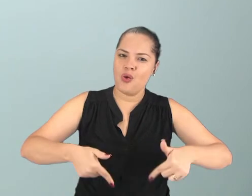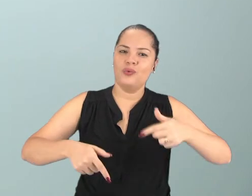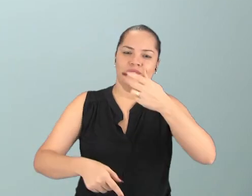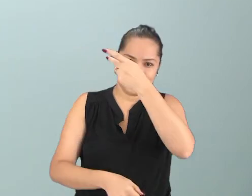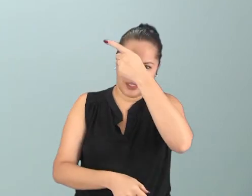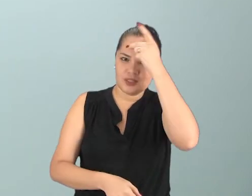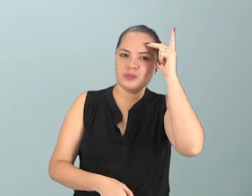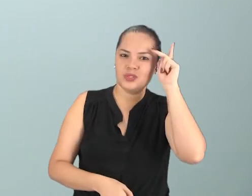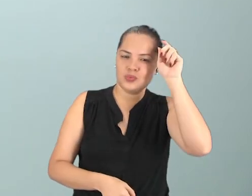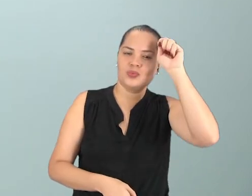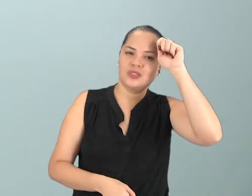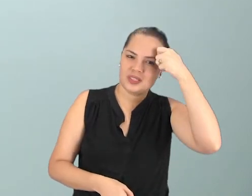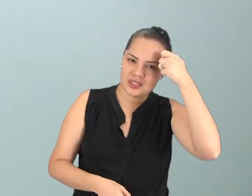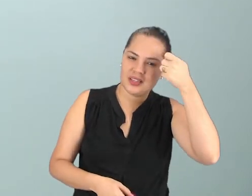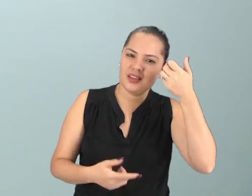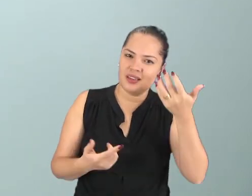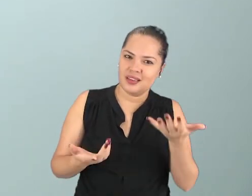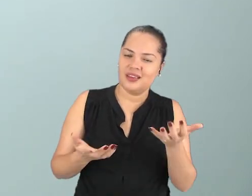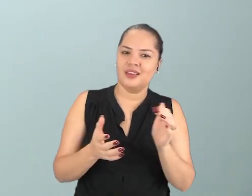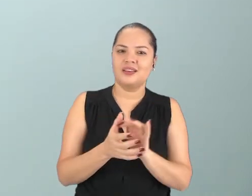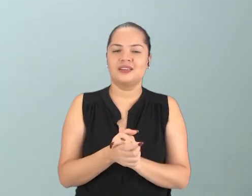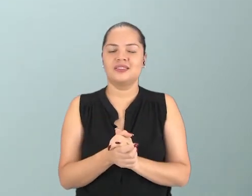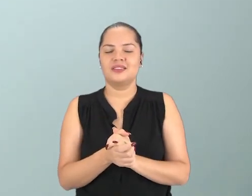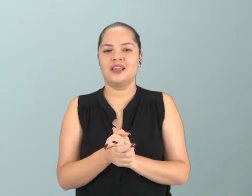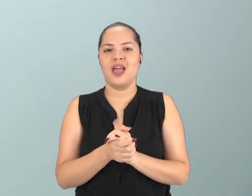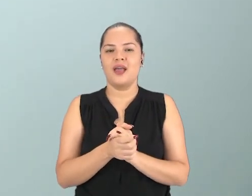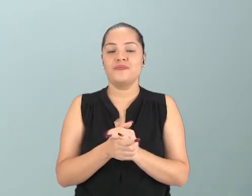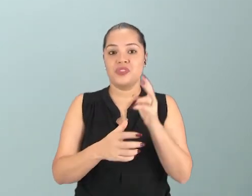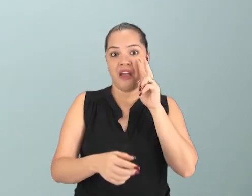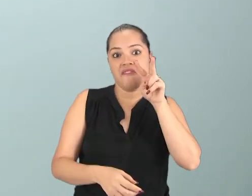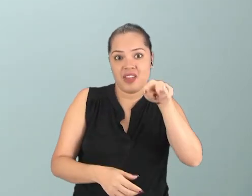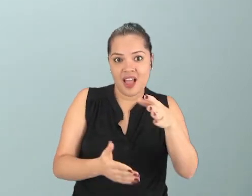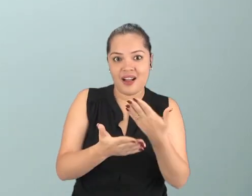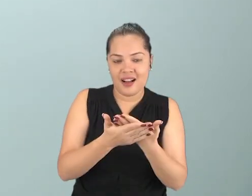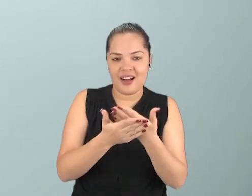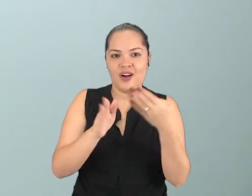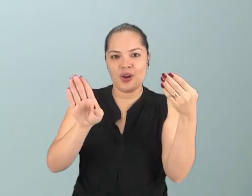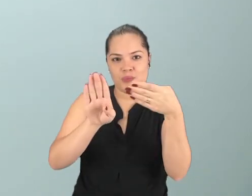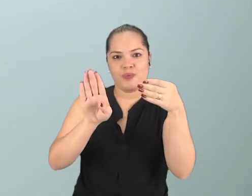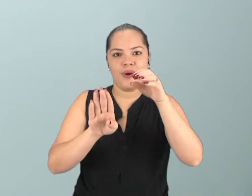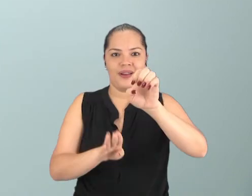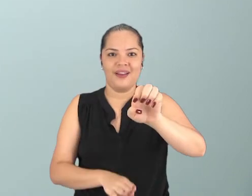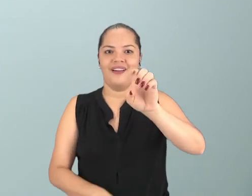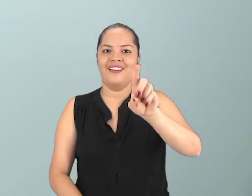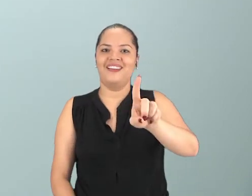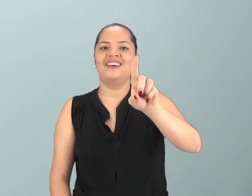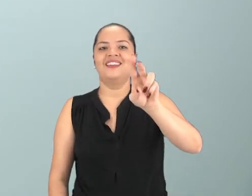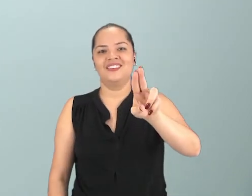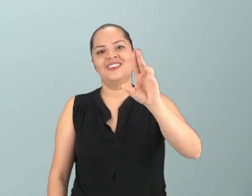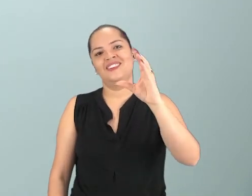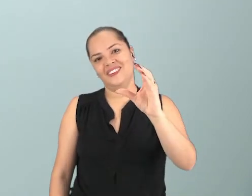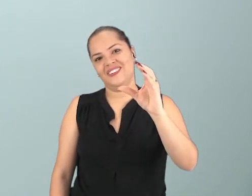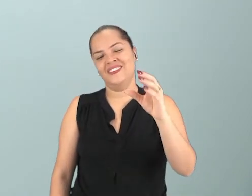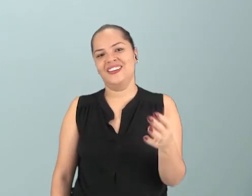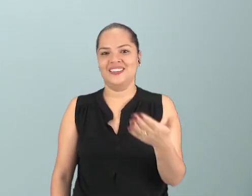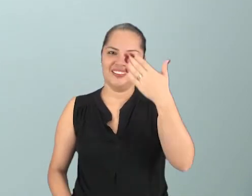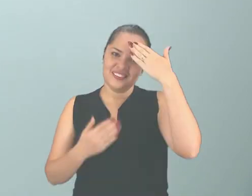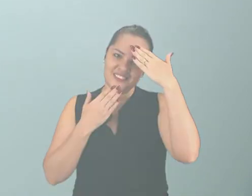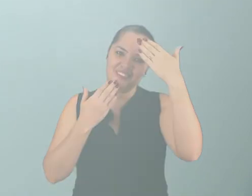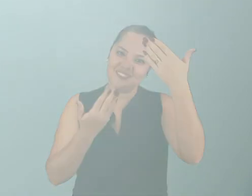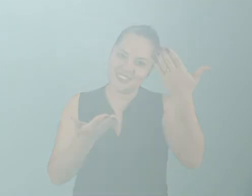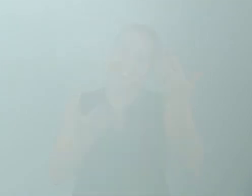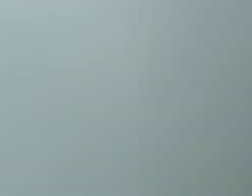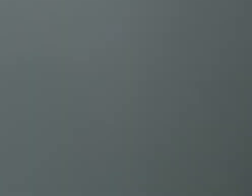têm passado. E, para rever essa aula, acesse o portal Eduque Acre. Obrigada!